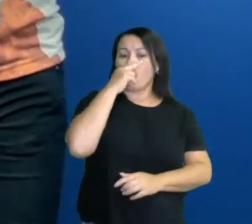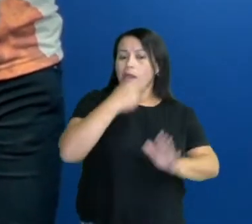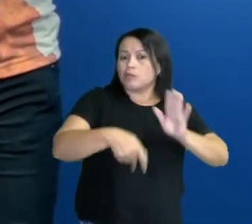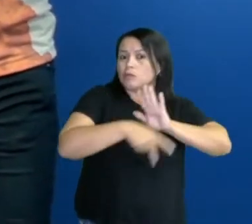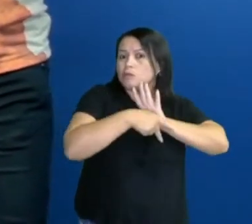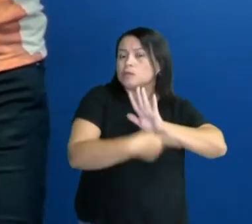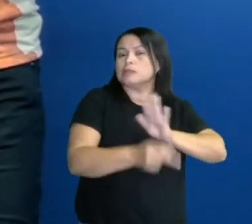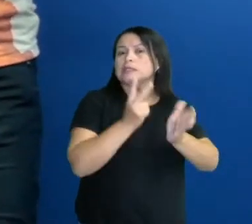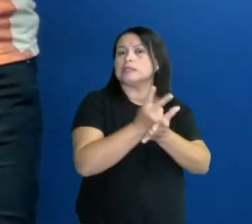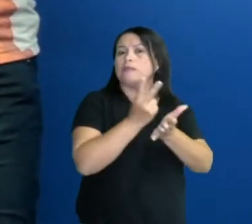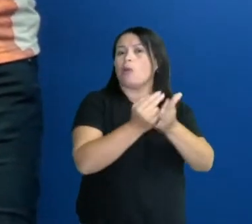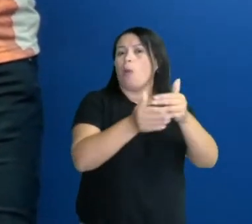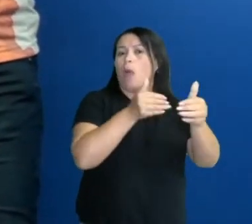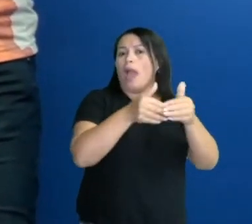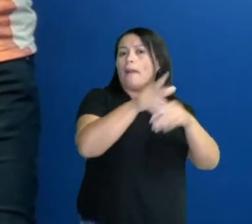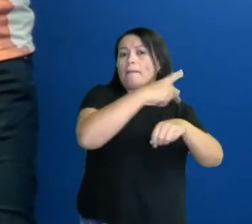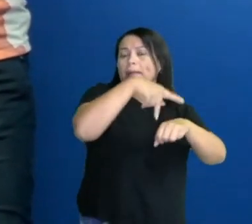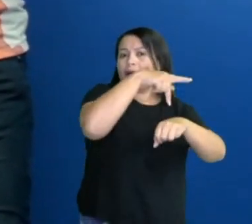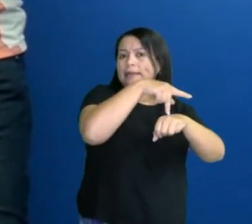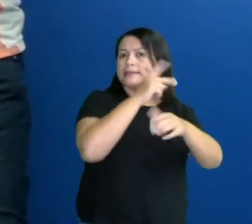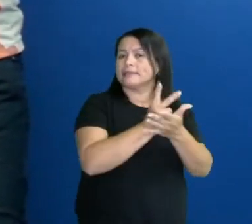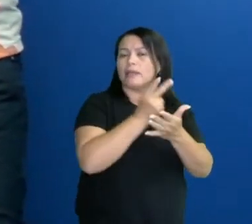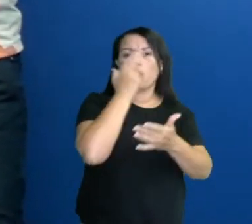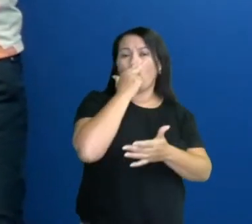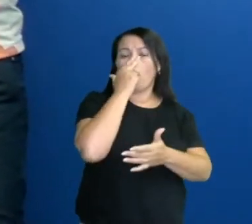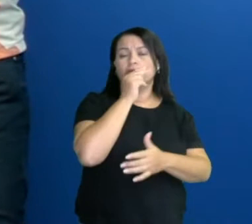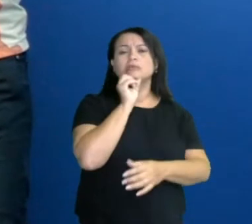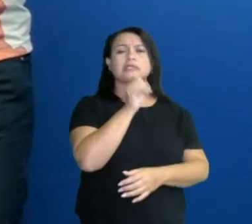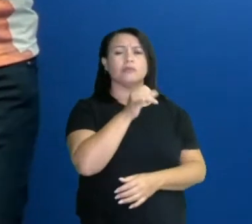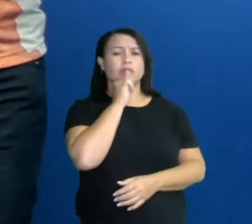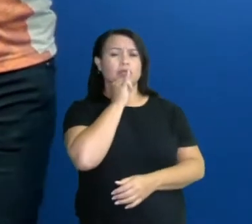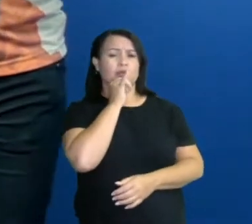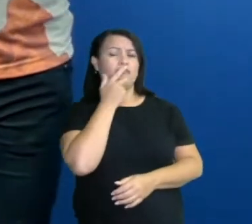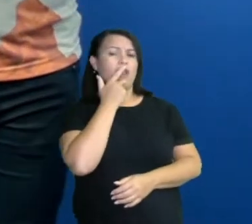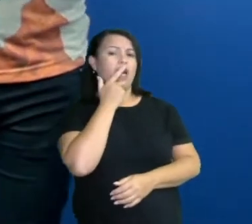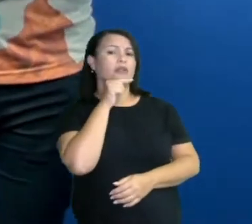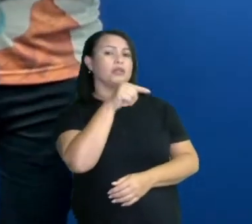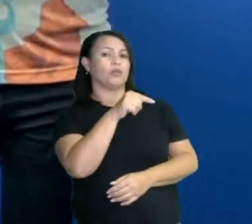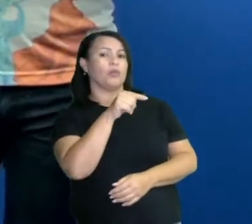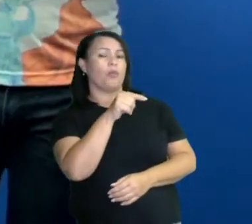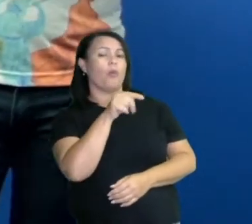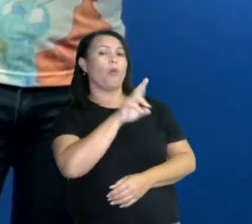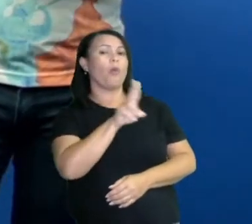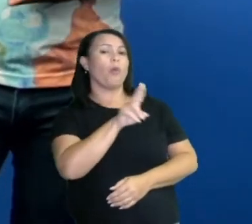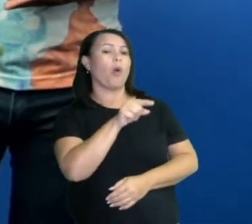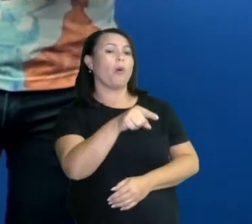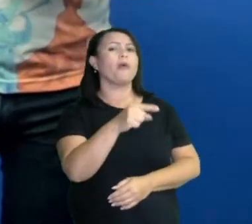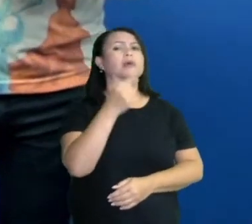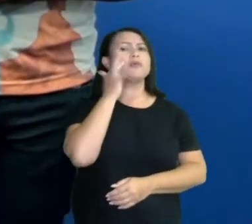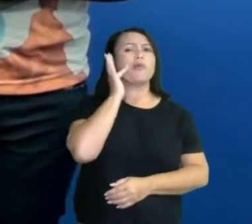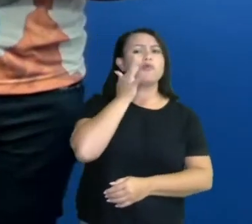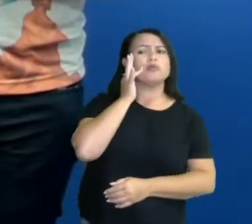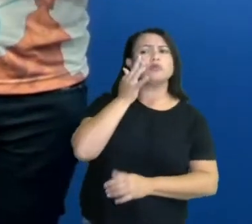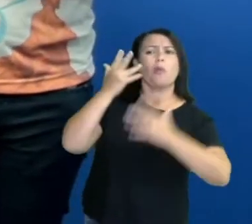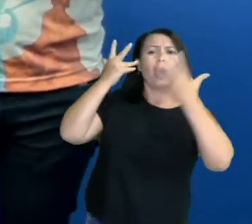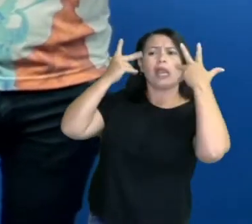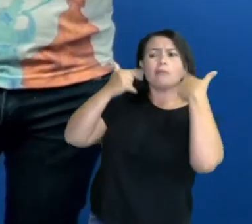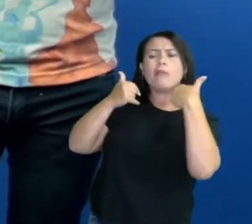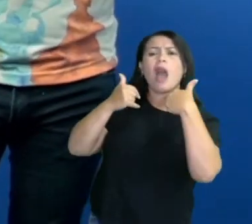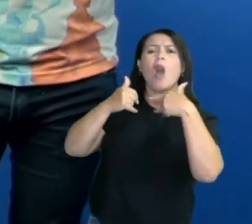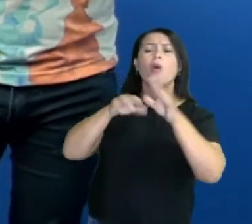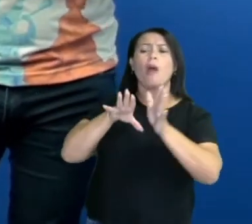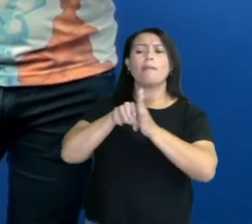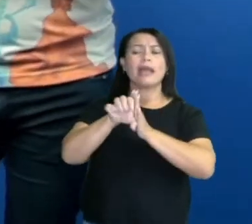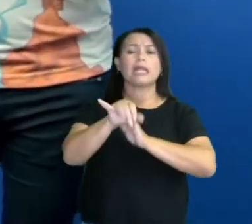você lê aquele nome científico, vai saber que estamos falando daquele animal, ou daquela fruta, ou daquela bactéria. Então,